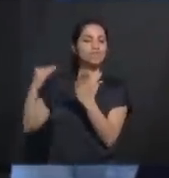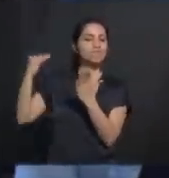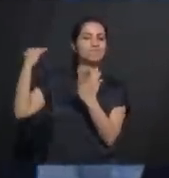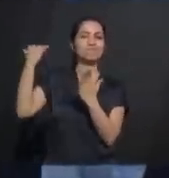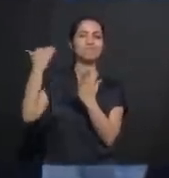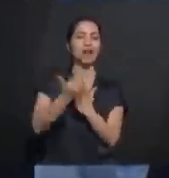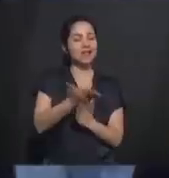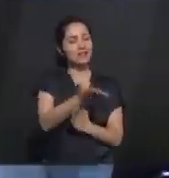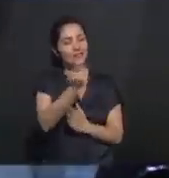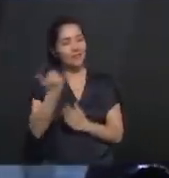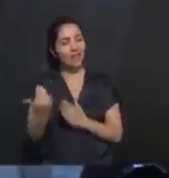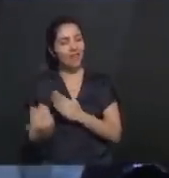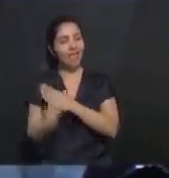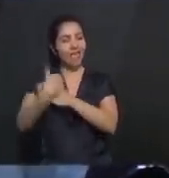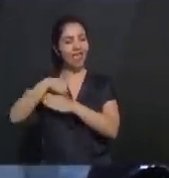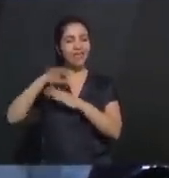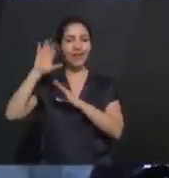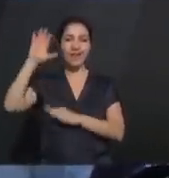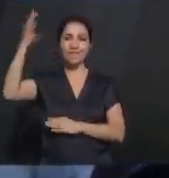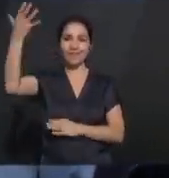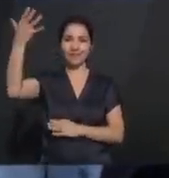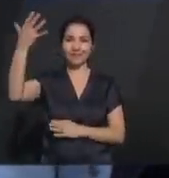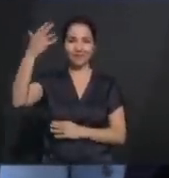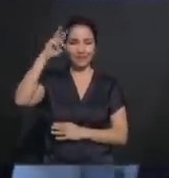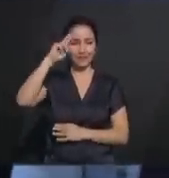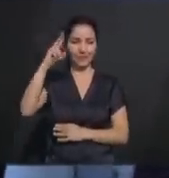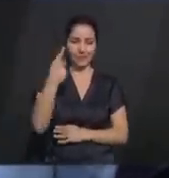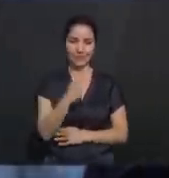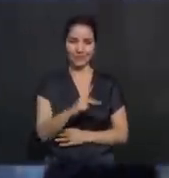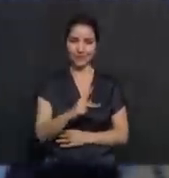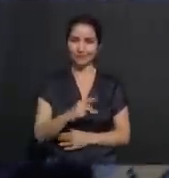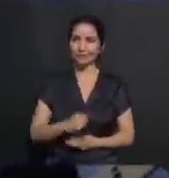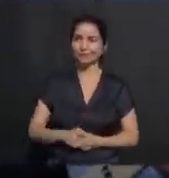do seu Senhor. Ele chama a gente a ser fiel.